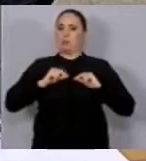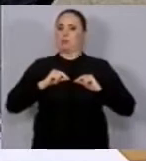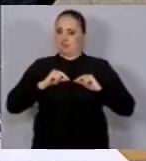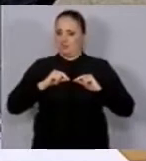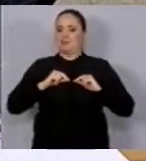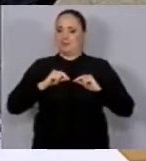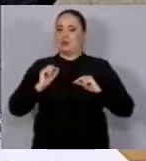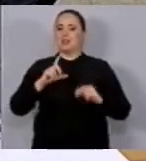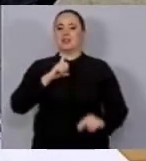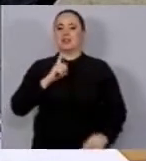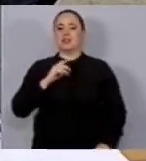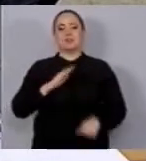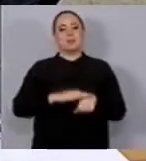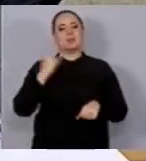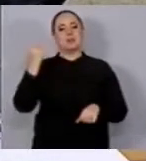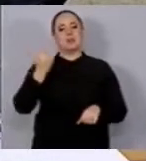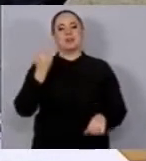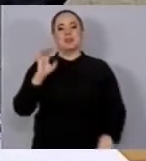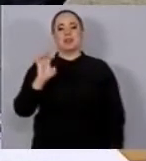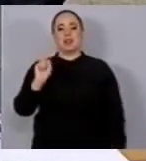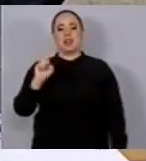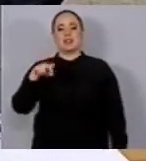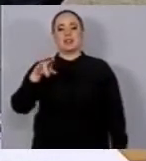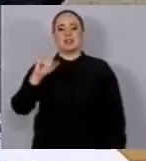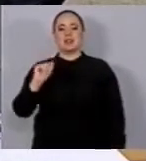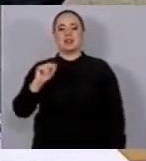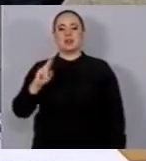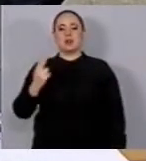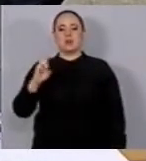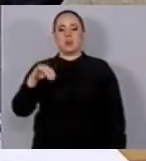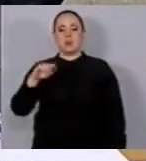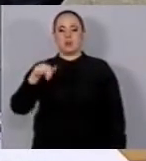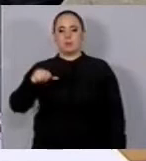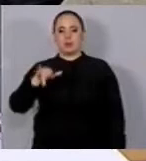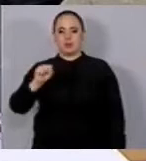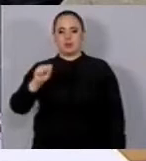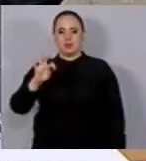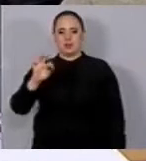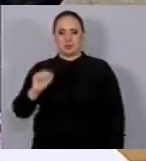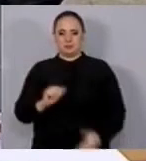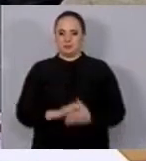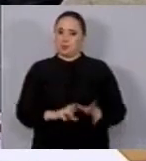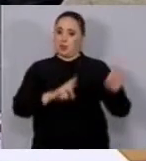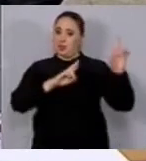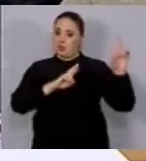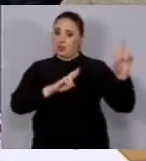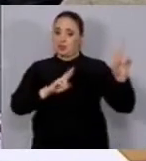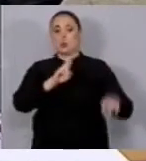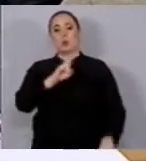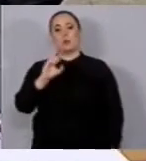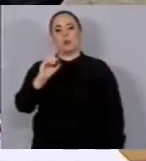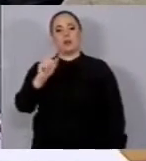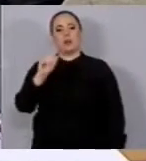de fundamental, sua essência humanista. Desejo-lhe, em nome da advocacia